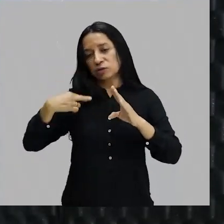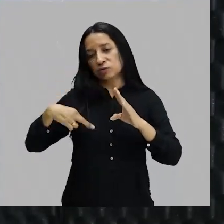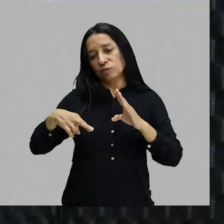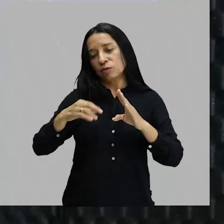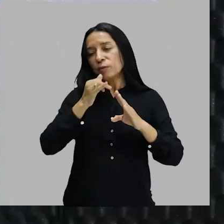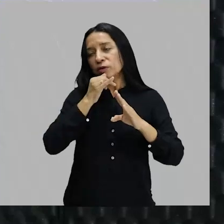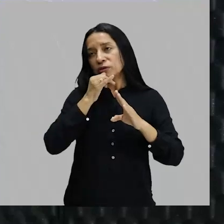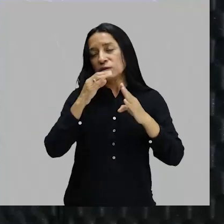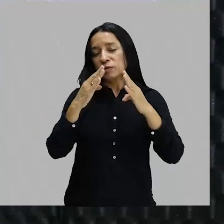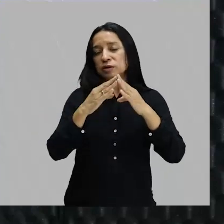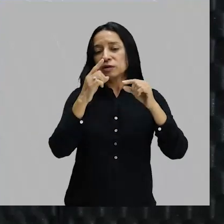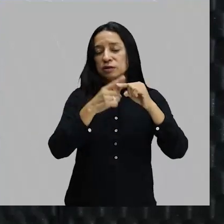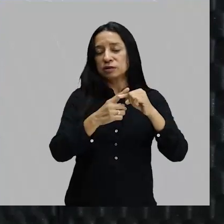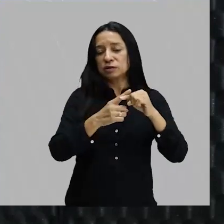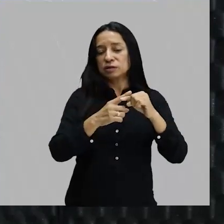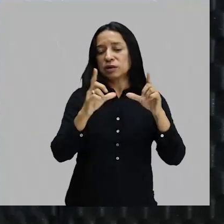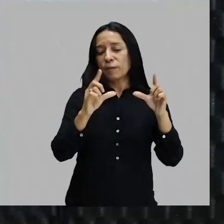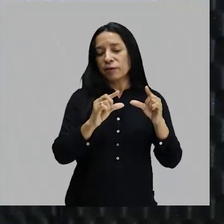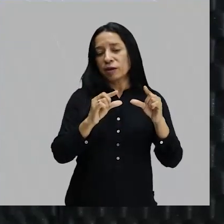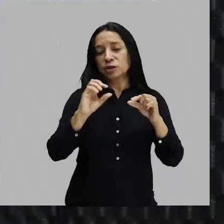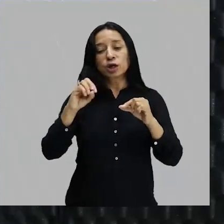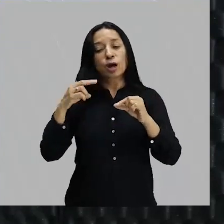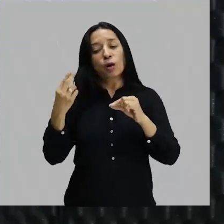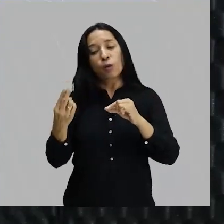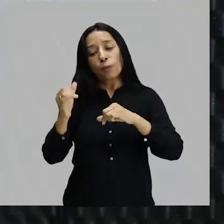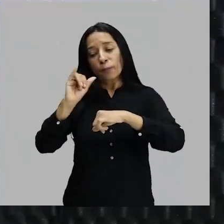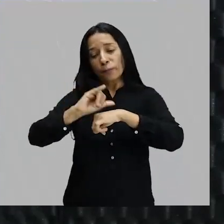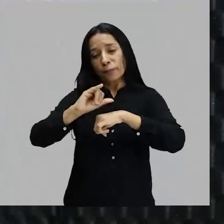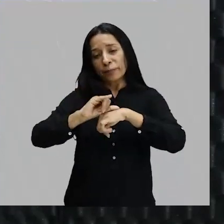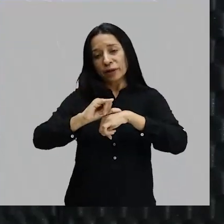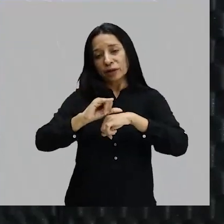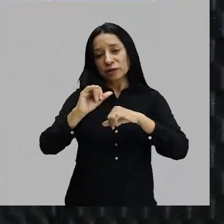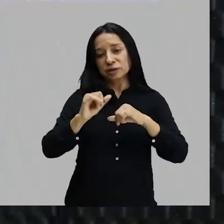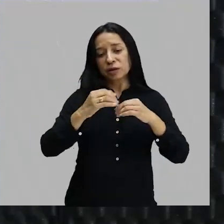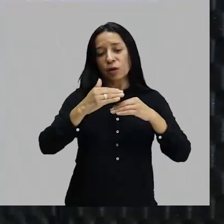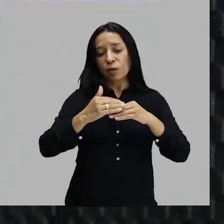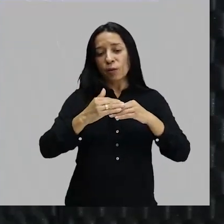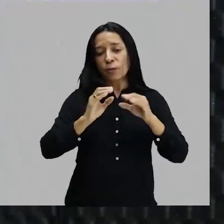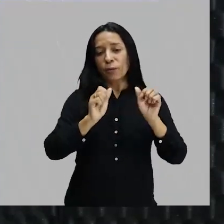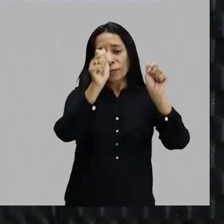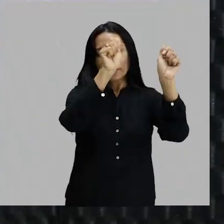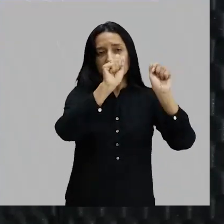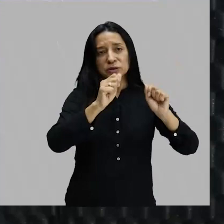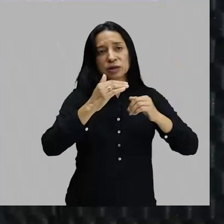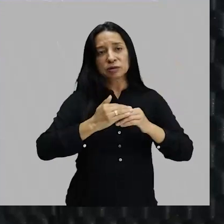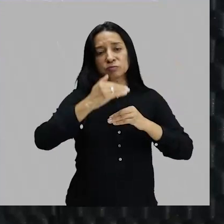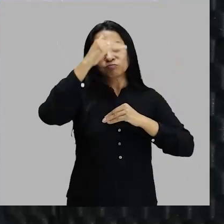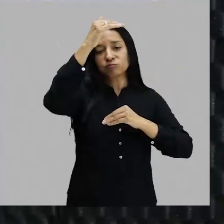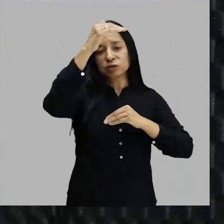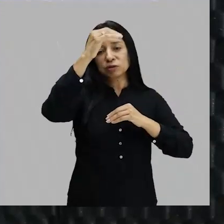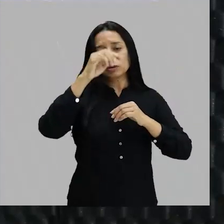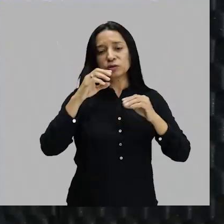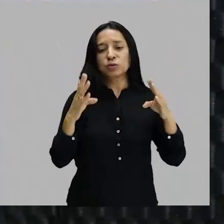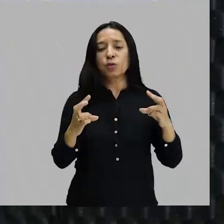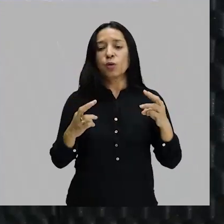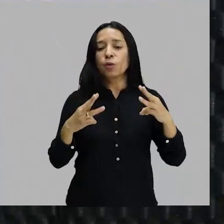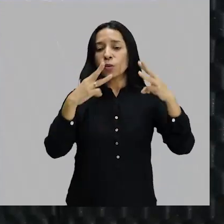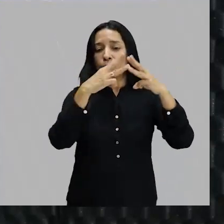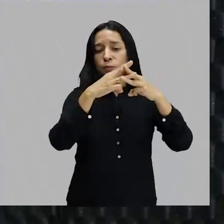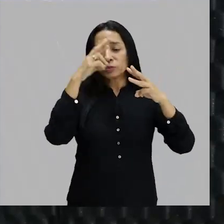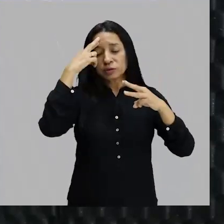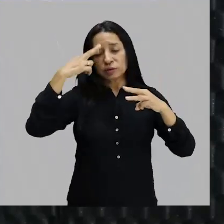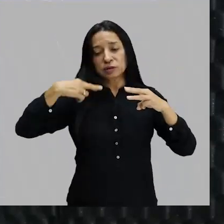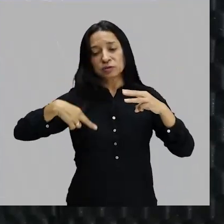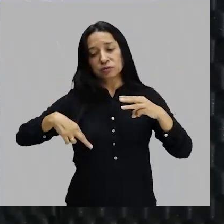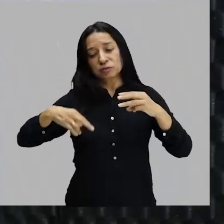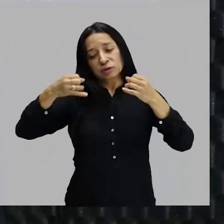igreja média, uma igreja pequena, com uma praça para missa campal, uma estátua gigante, um museu religioso. Eu estou falando da cidade de São José de